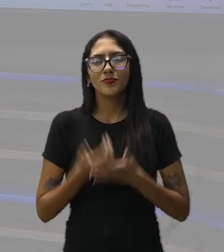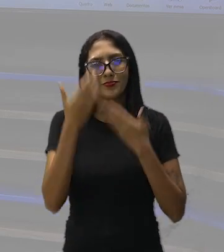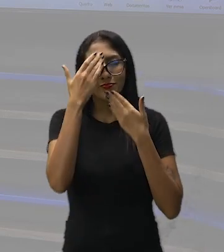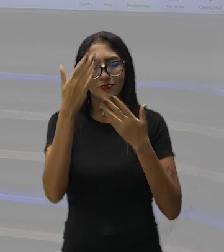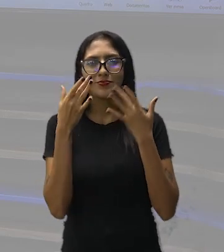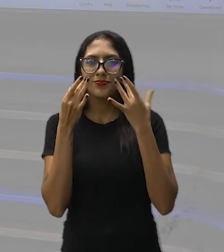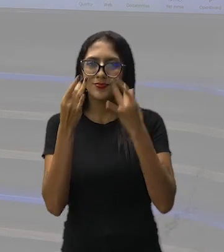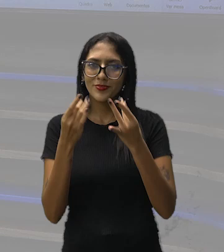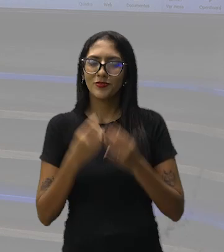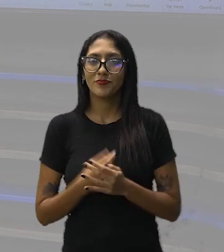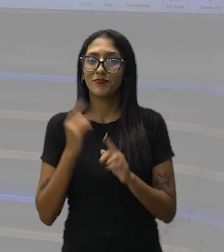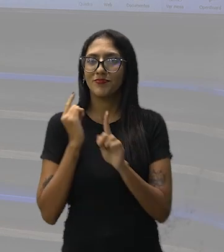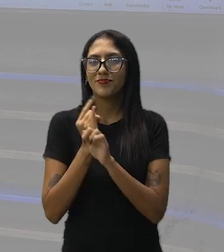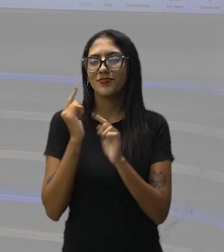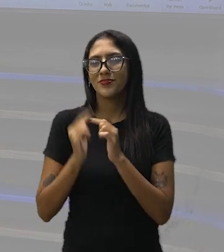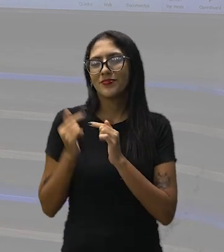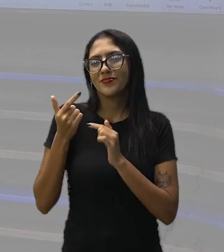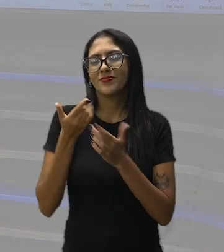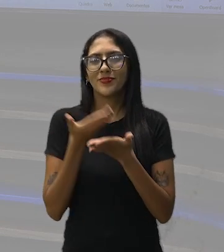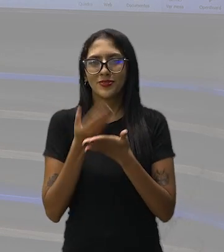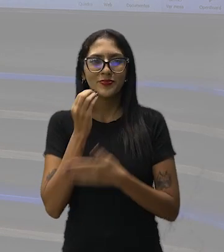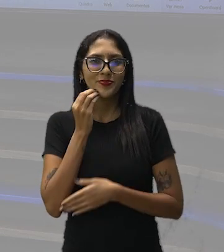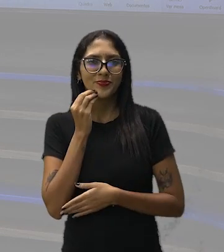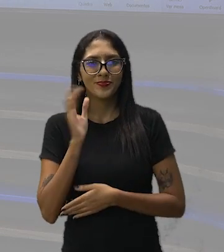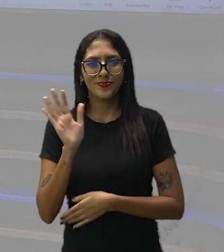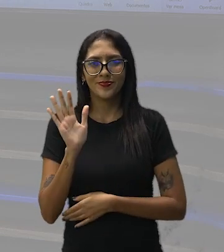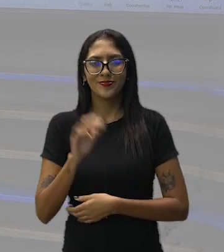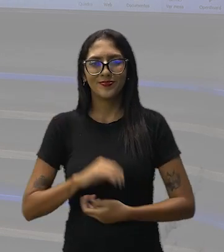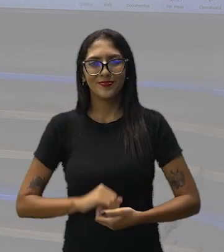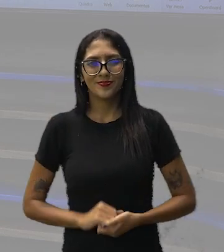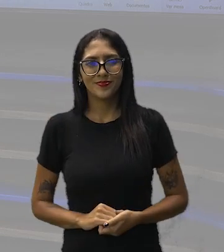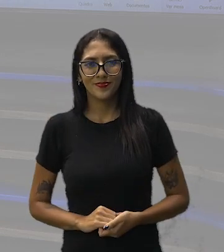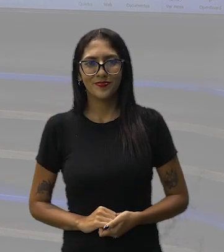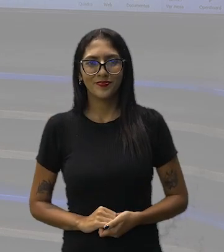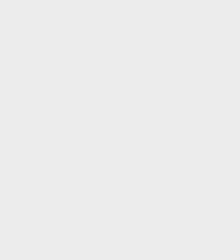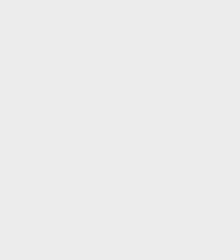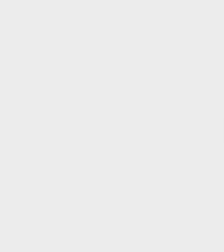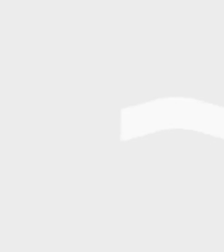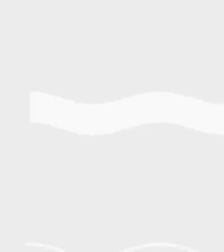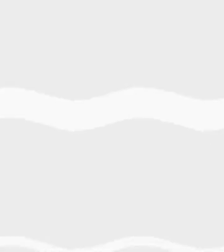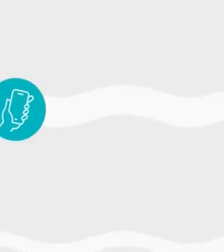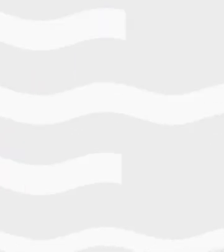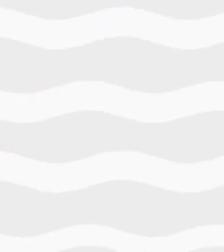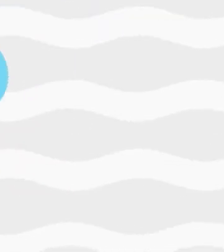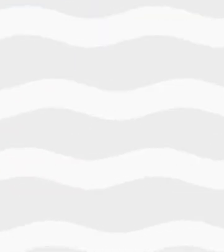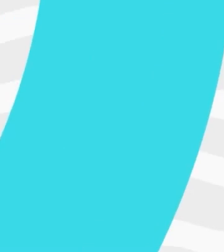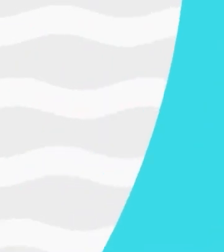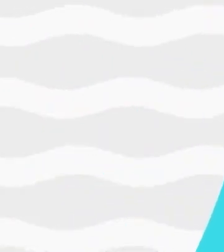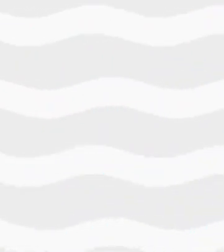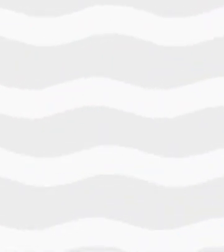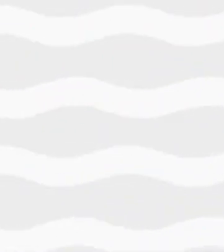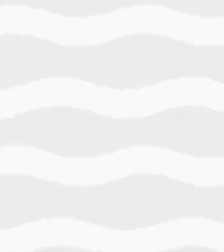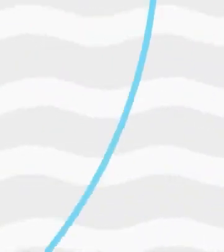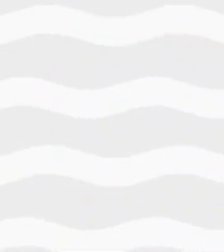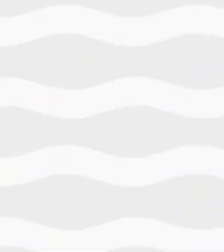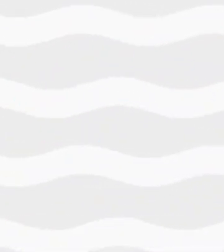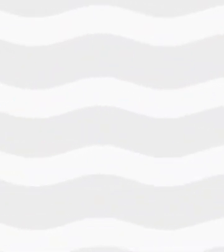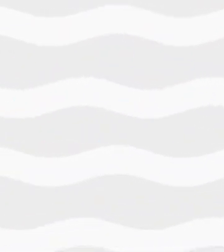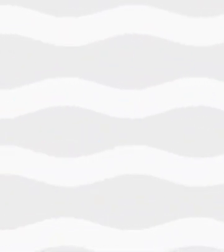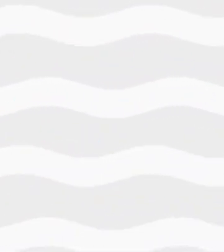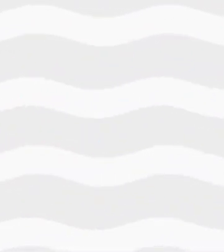atenção de todos e a gente se encontra numa próxima oportunidade. Até mais!